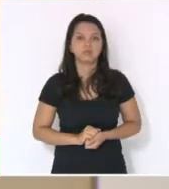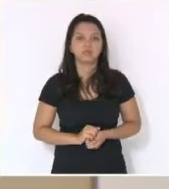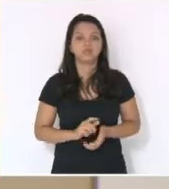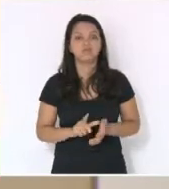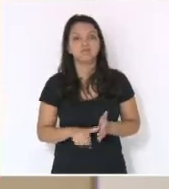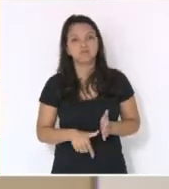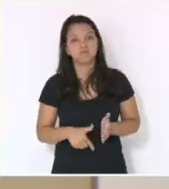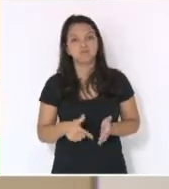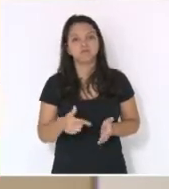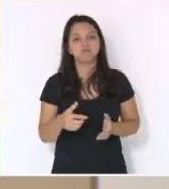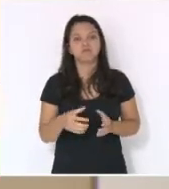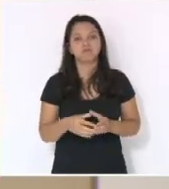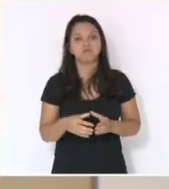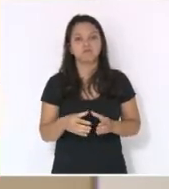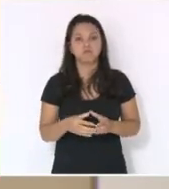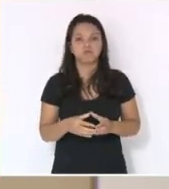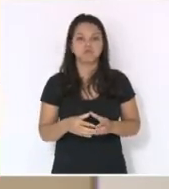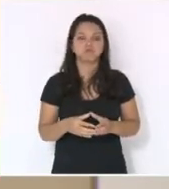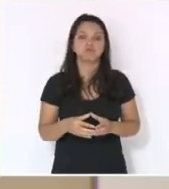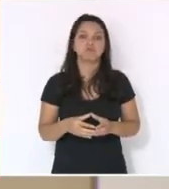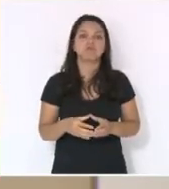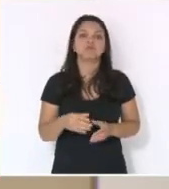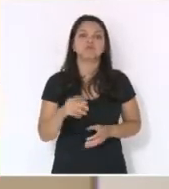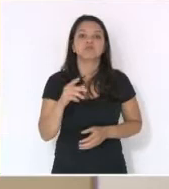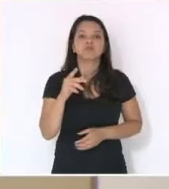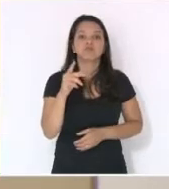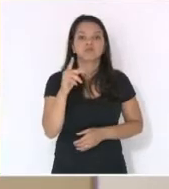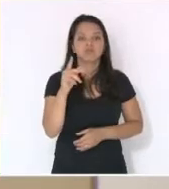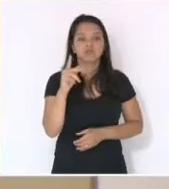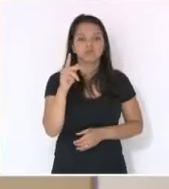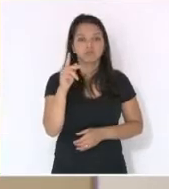Próximo horário pertence ao Bloco Parlamentar